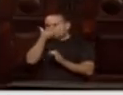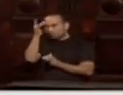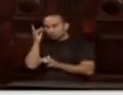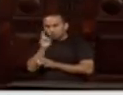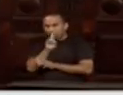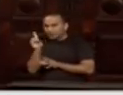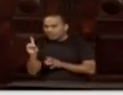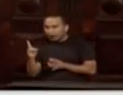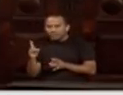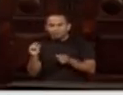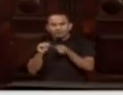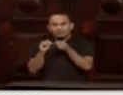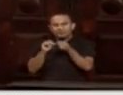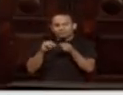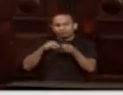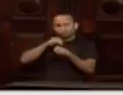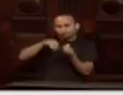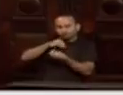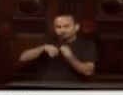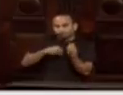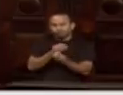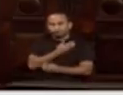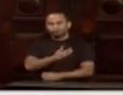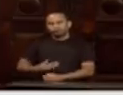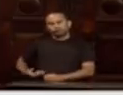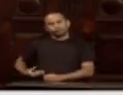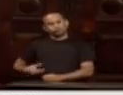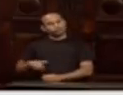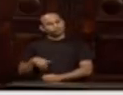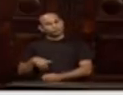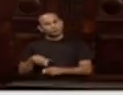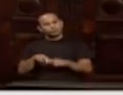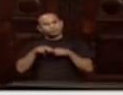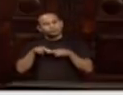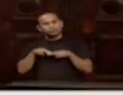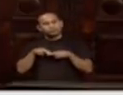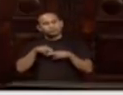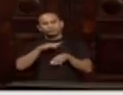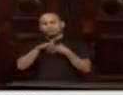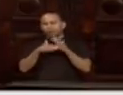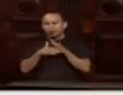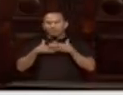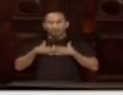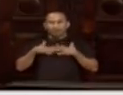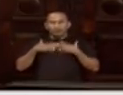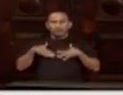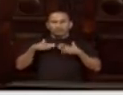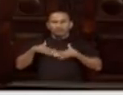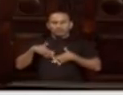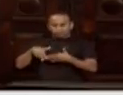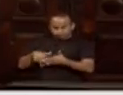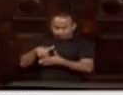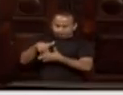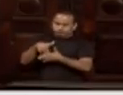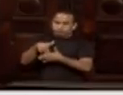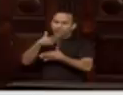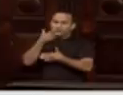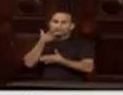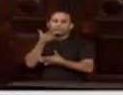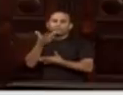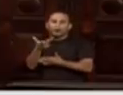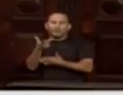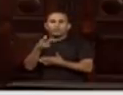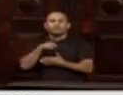nós não fizemos parte desse governo dessa base por isso a gente tem toda a tranquilidade de subir nesse microfone e dizer